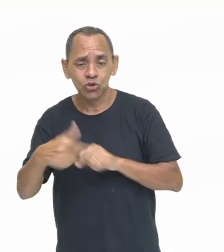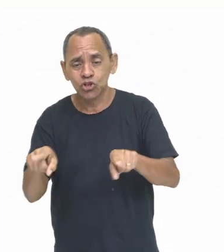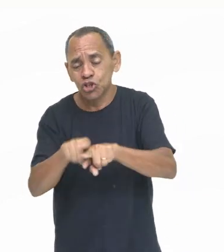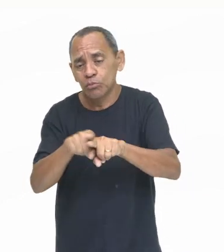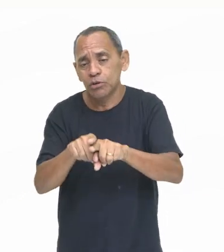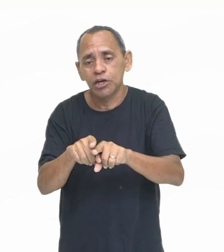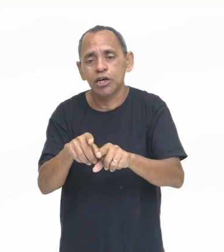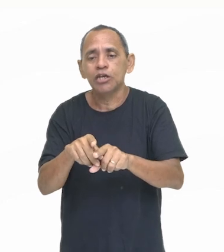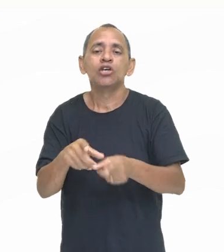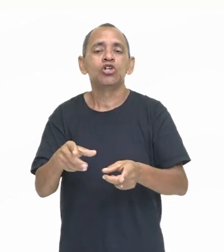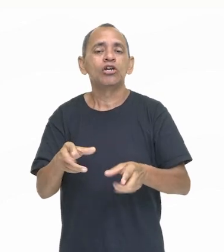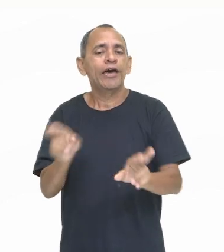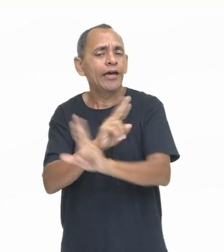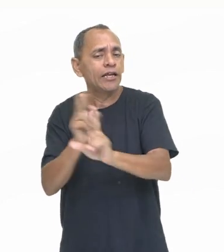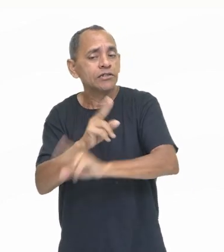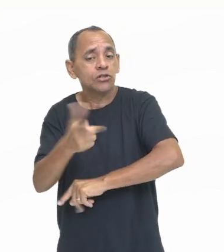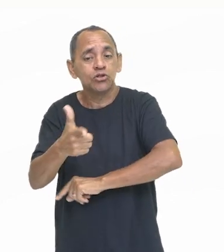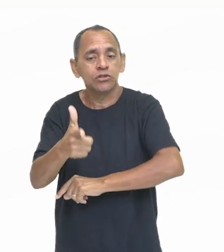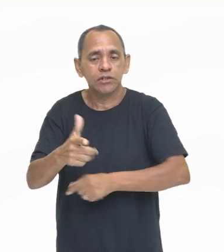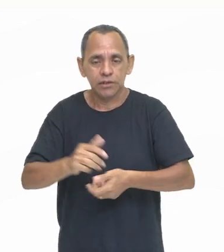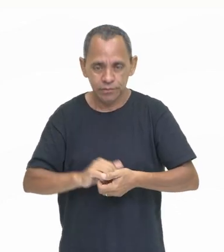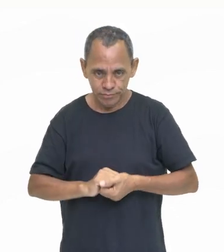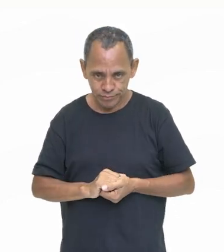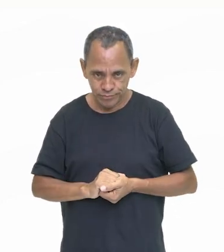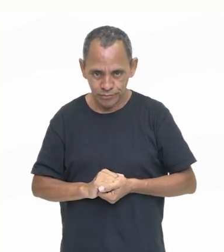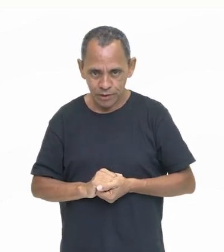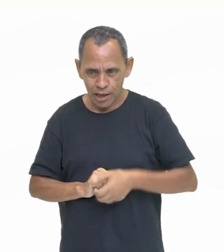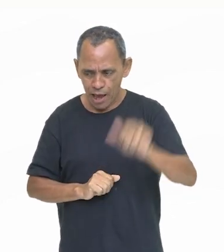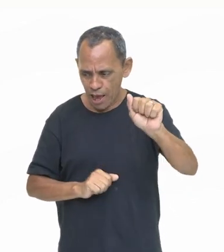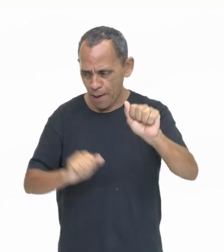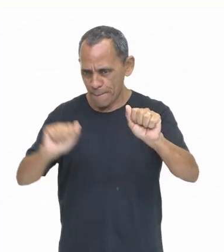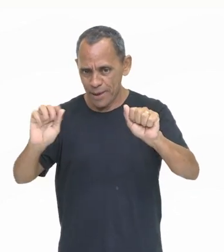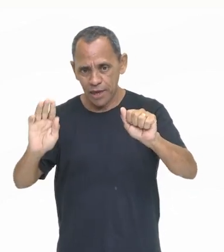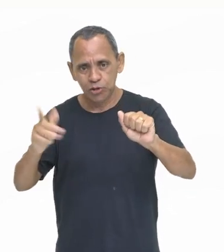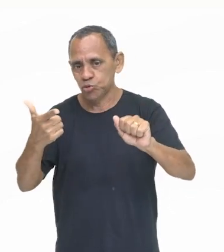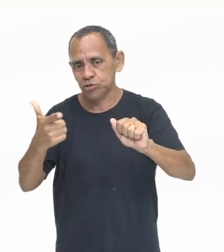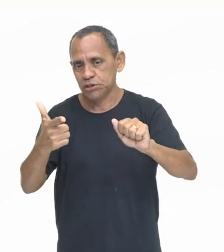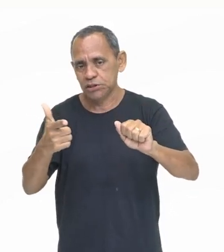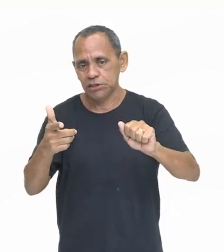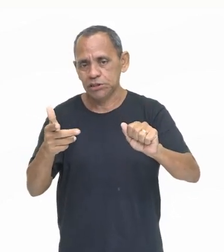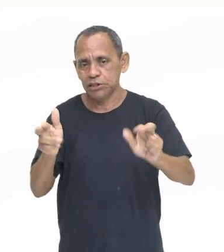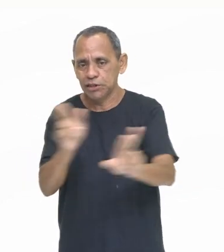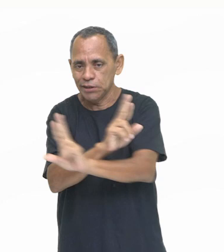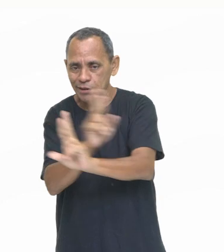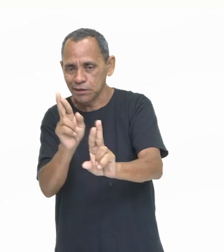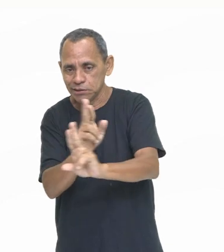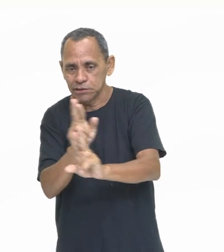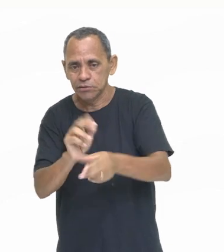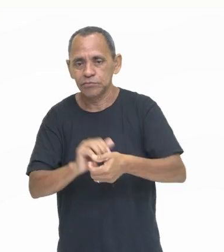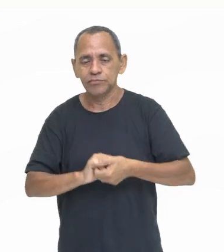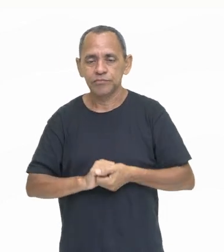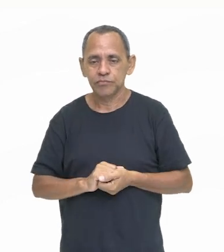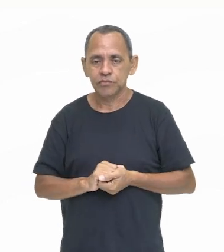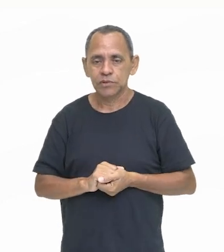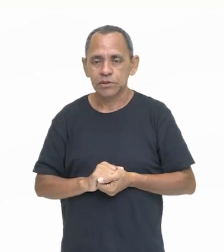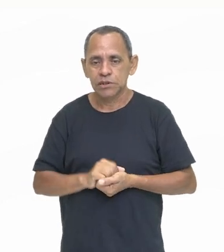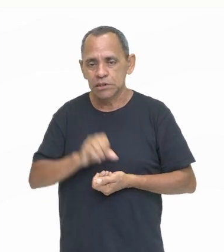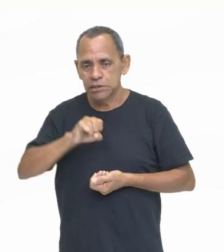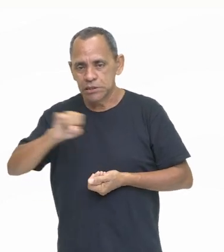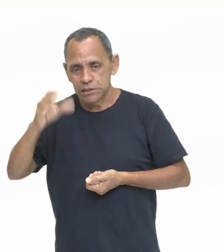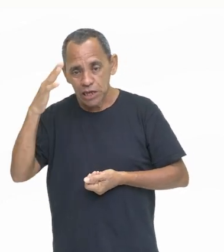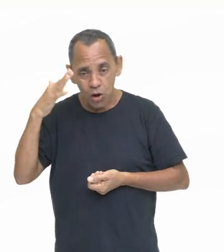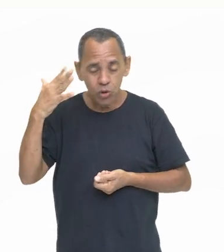possui. Cadê o correspondente dele lá no conjunto B? Esses dois elementos não possuem. Então, quando isso